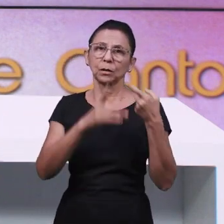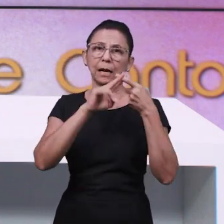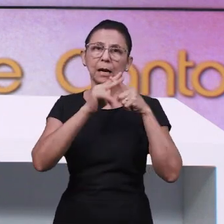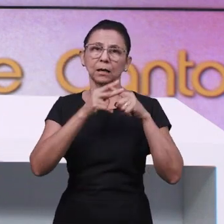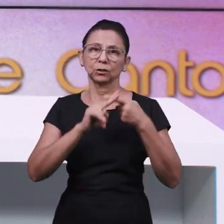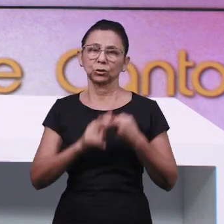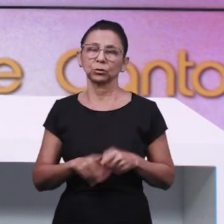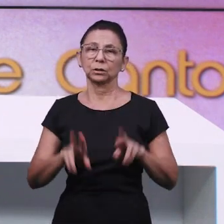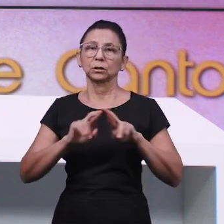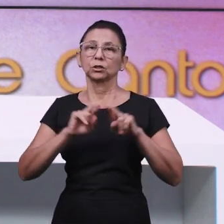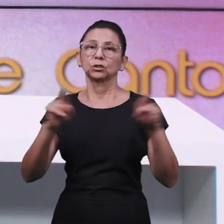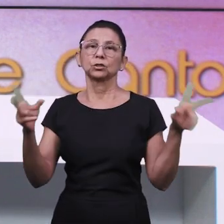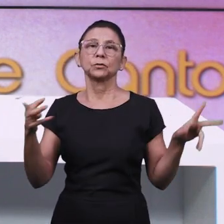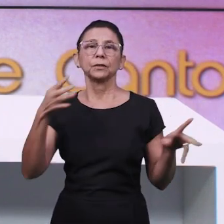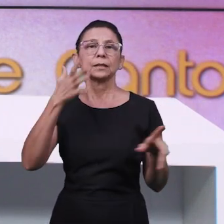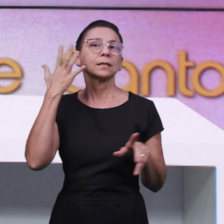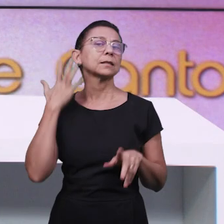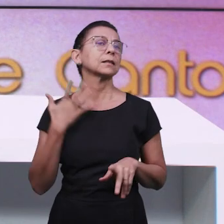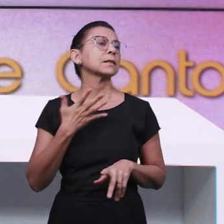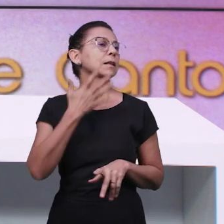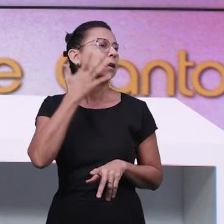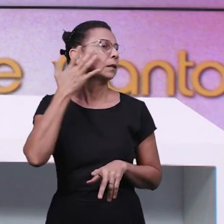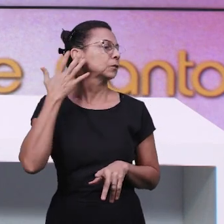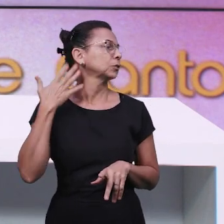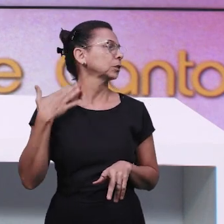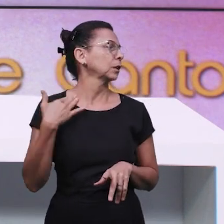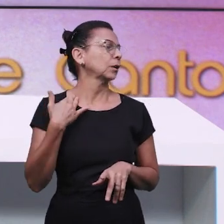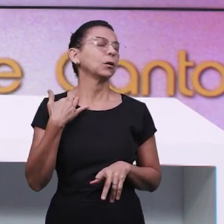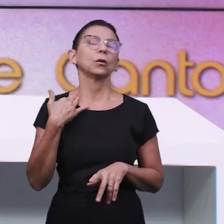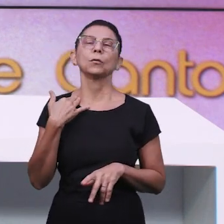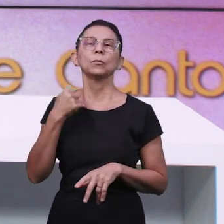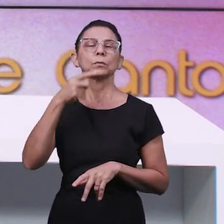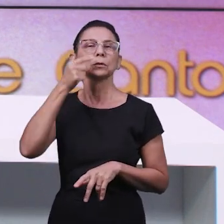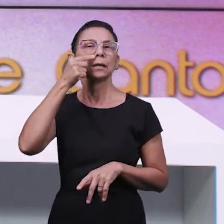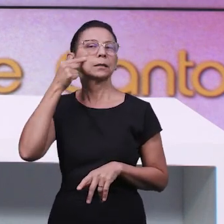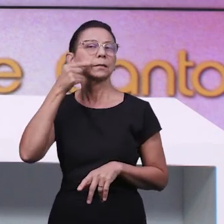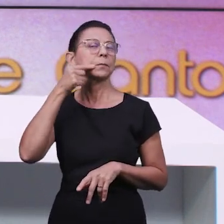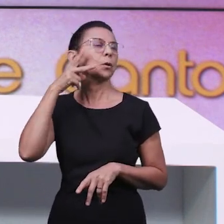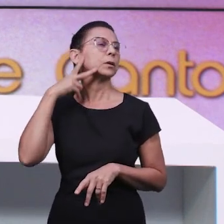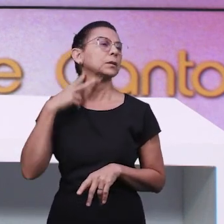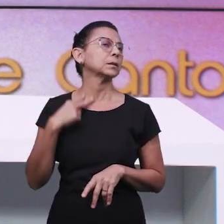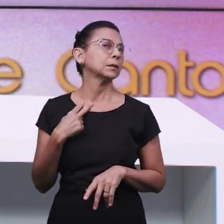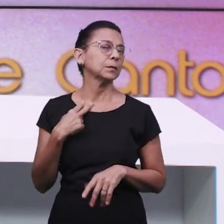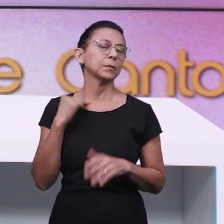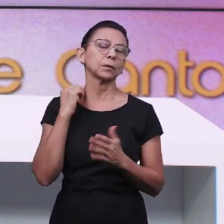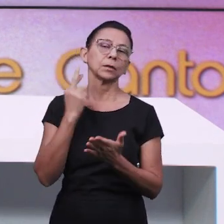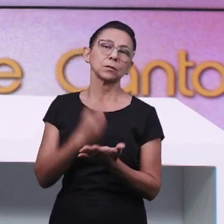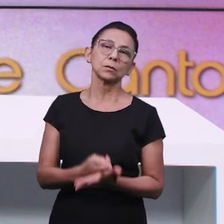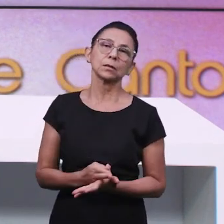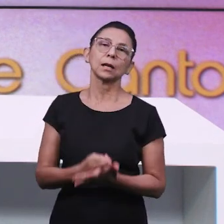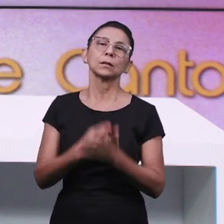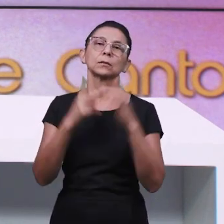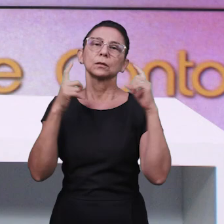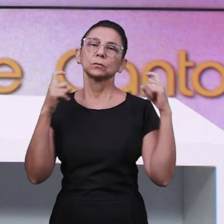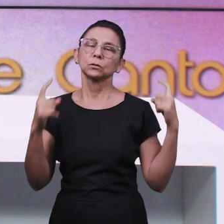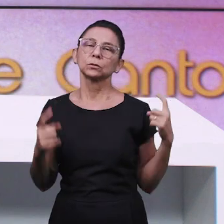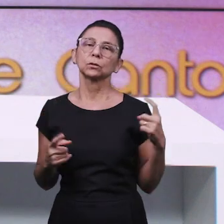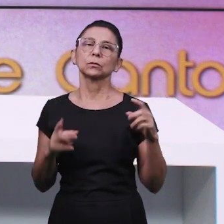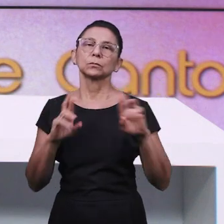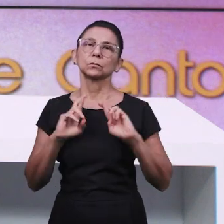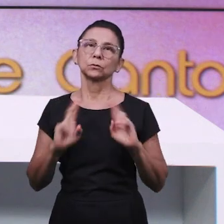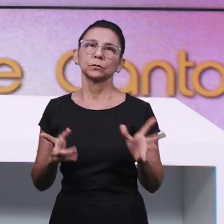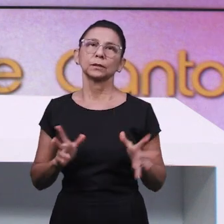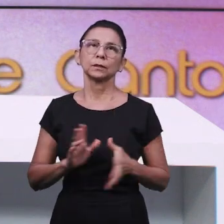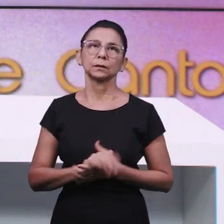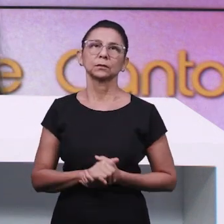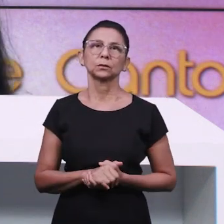ajustes diferentes no trato vocal para que a gente tenha aquele resultado de som, aquela sonoridade diferente no trato